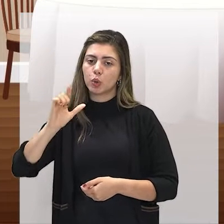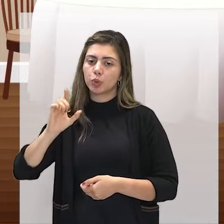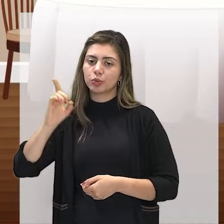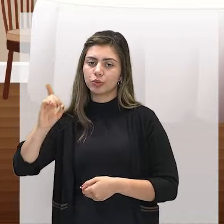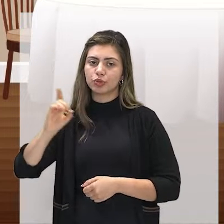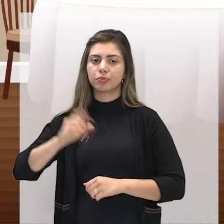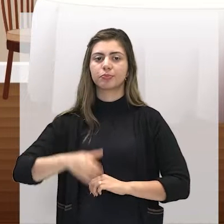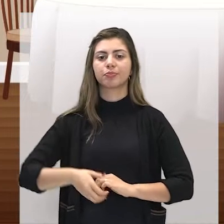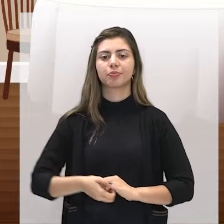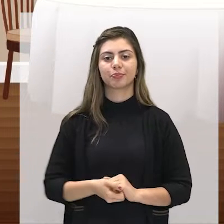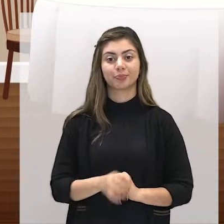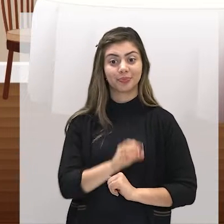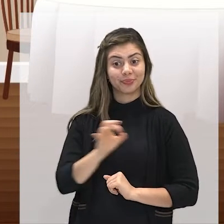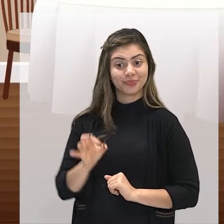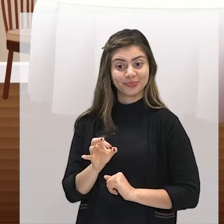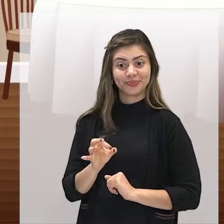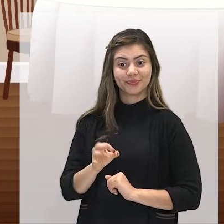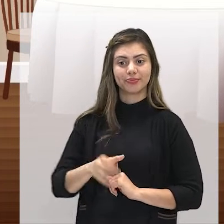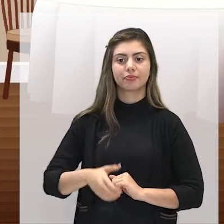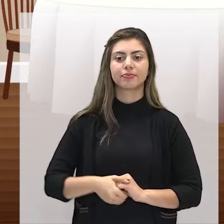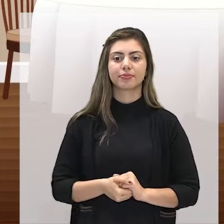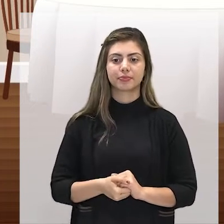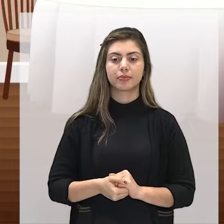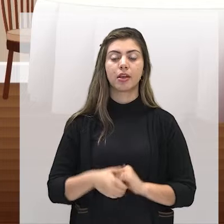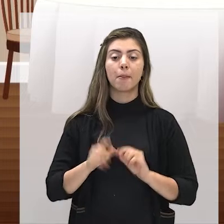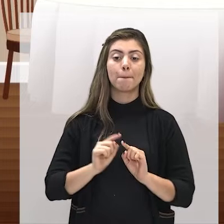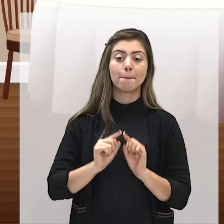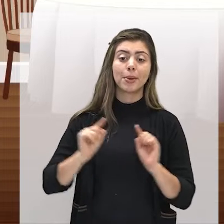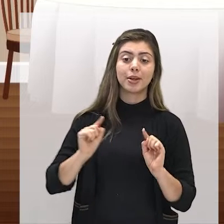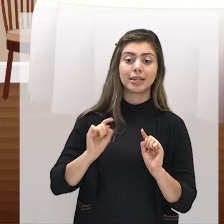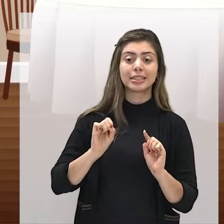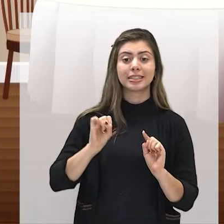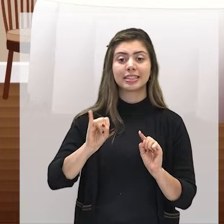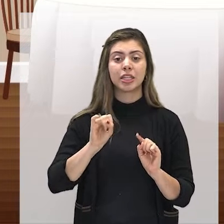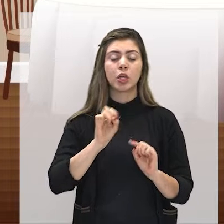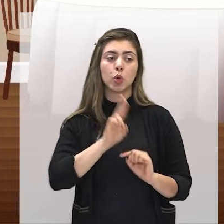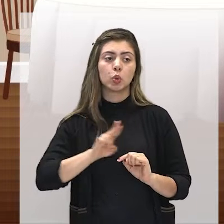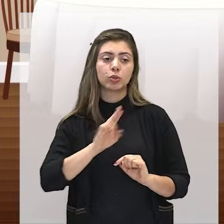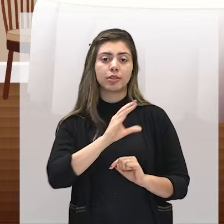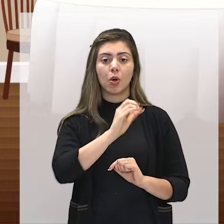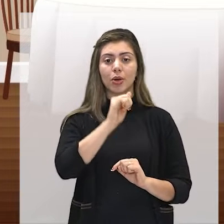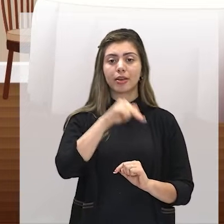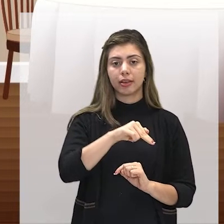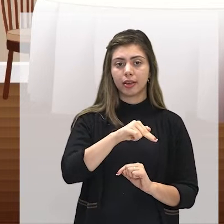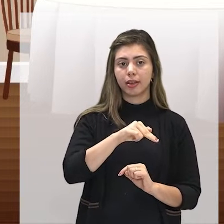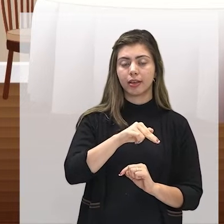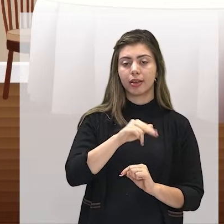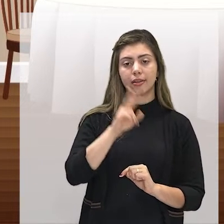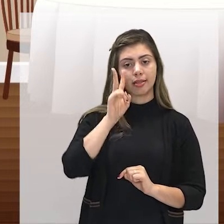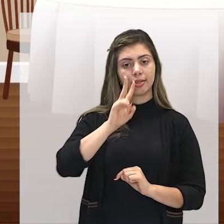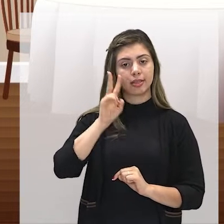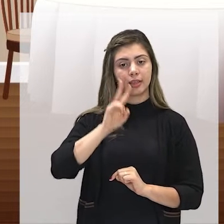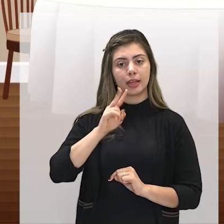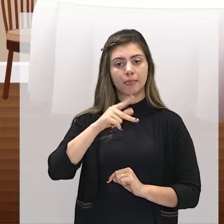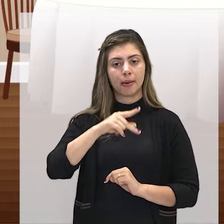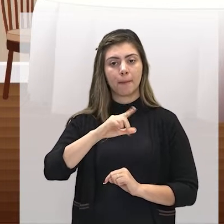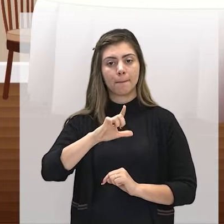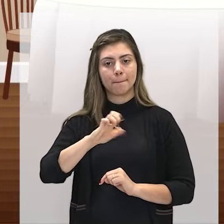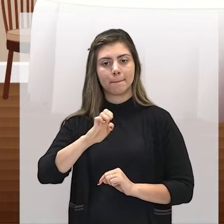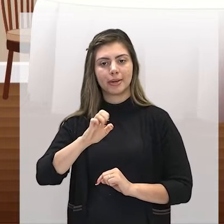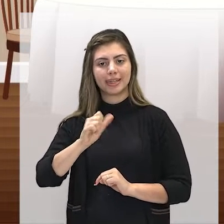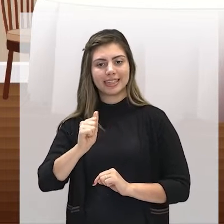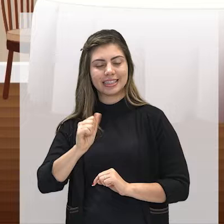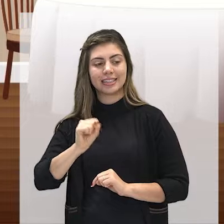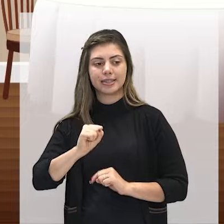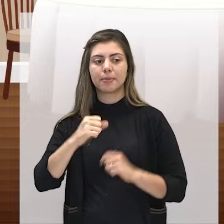por could, tá certo? Mas, se vocês utilizarem o can, lembre-se que a palavrinha please vai quebrar qualquer